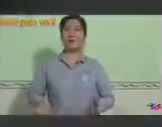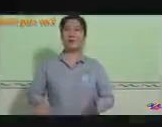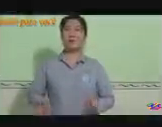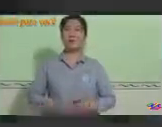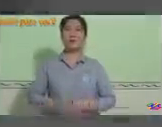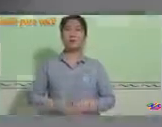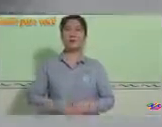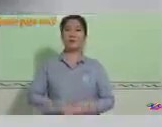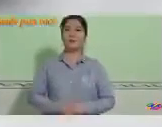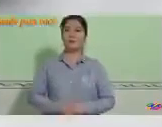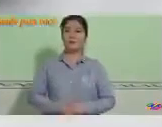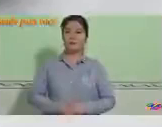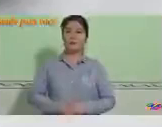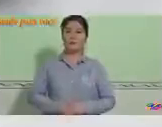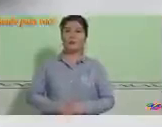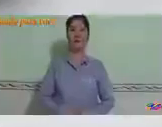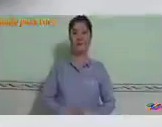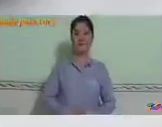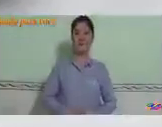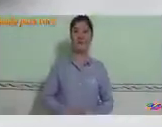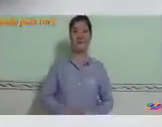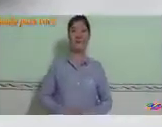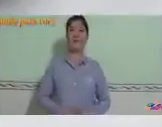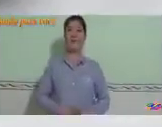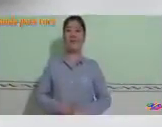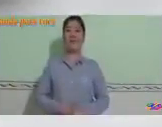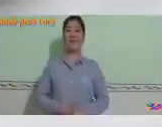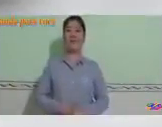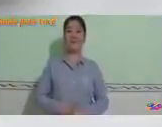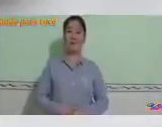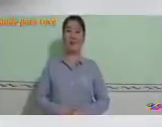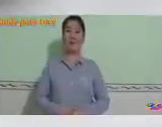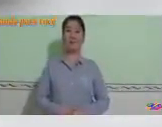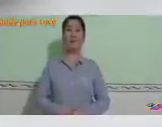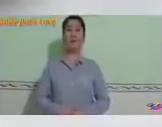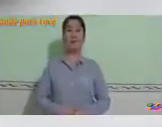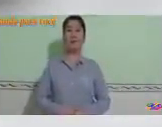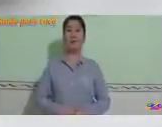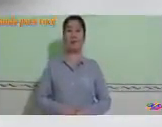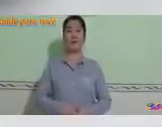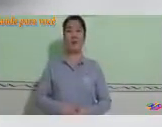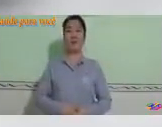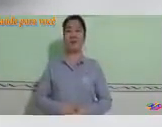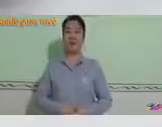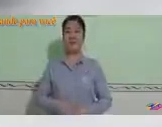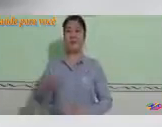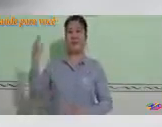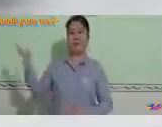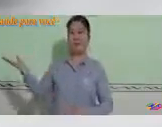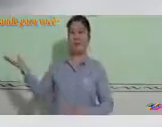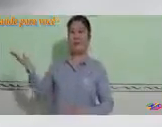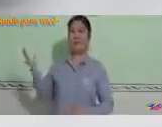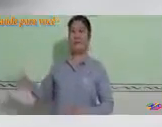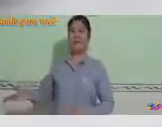melhorar suas capacidades de comunicação e relacionamento, reduzindo drasticamente o grau de autismo e permitindo que tenha uma